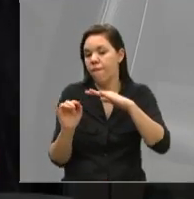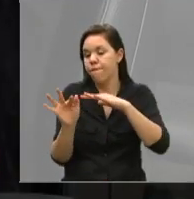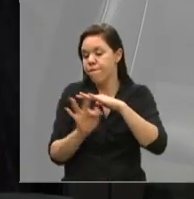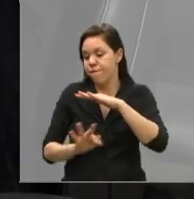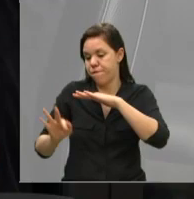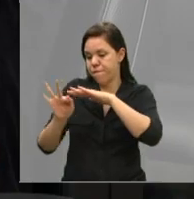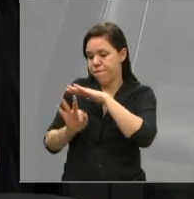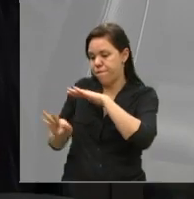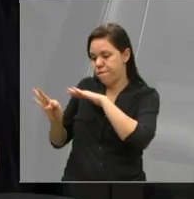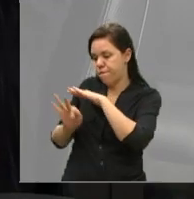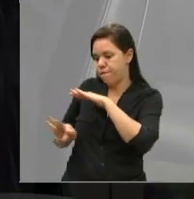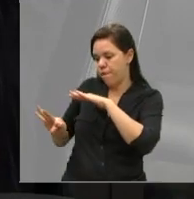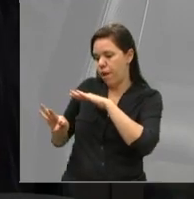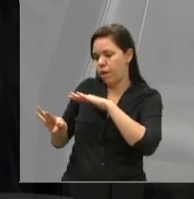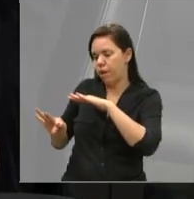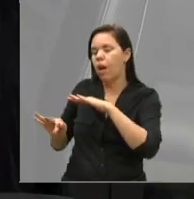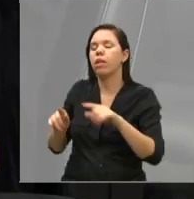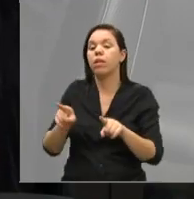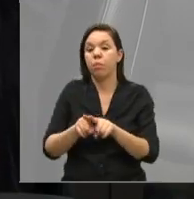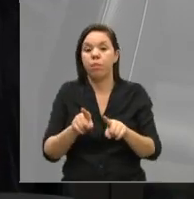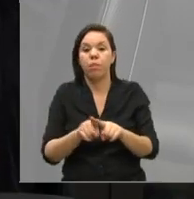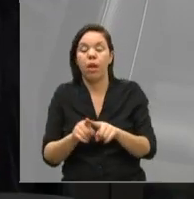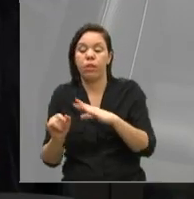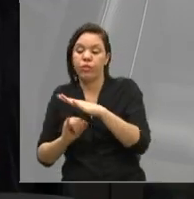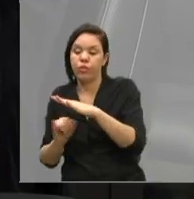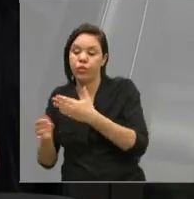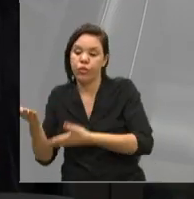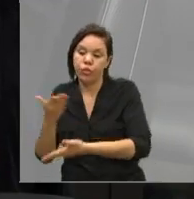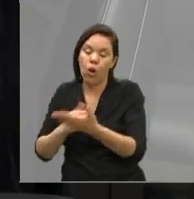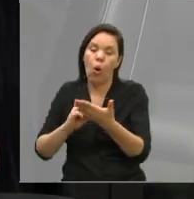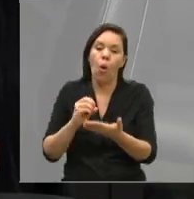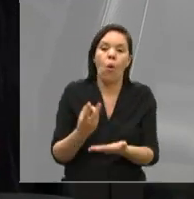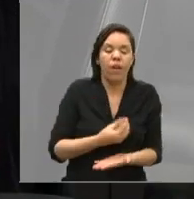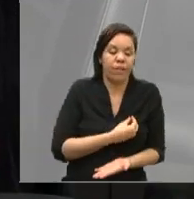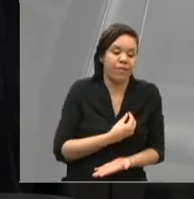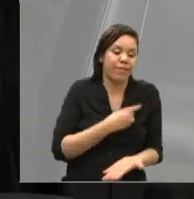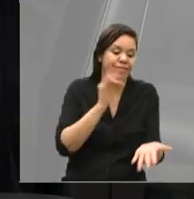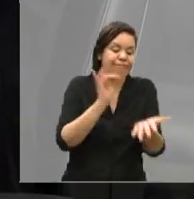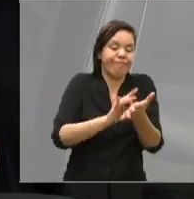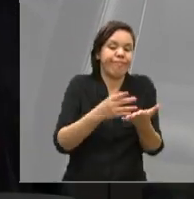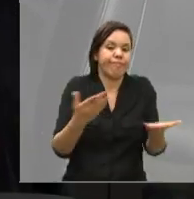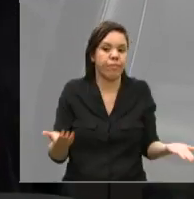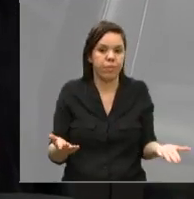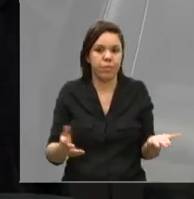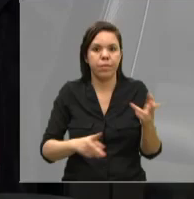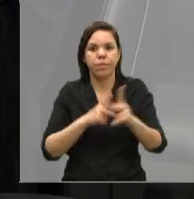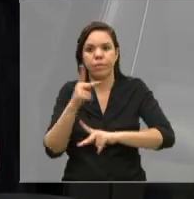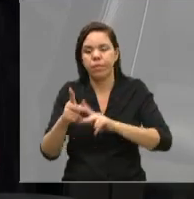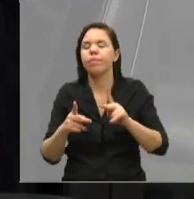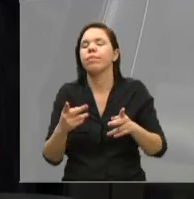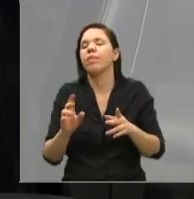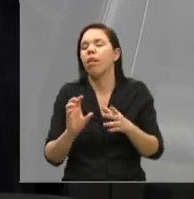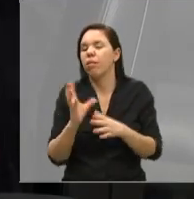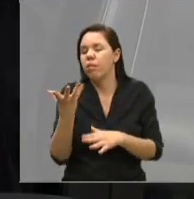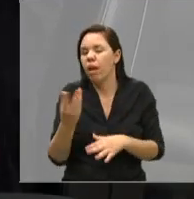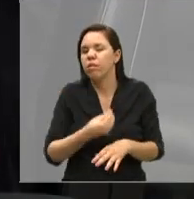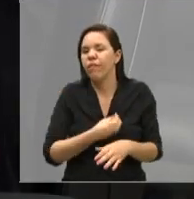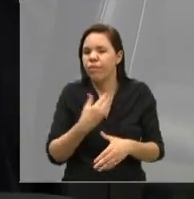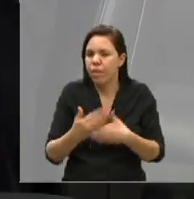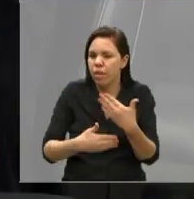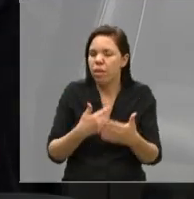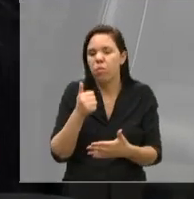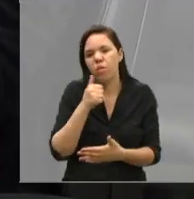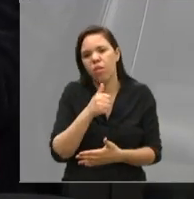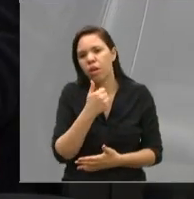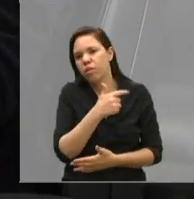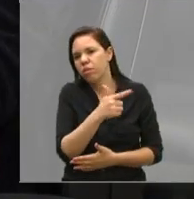Como as instituições lidam, outra coisa é a vida real. E na vida real, que as pessoas se enfrentam no seu dia a dia, né? Mulheres que